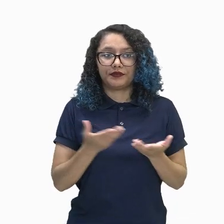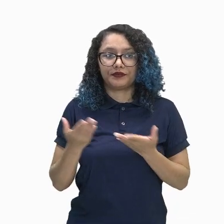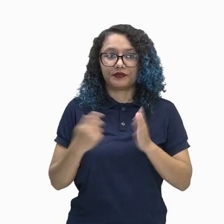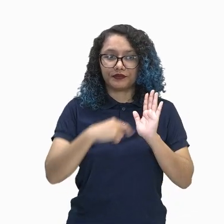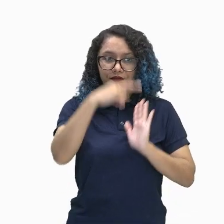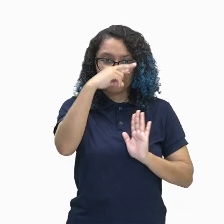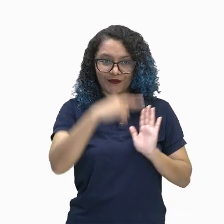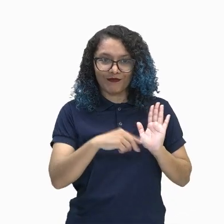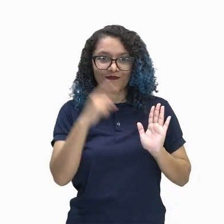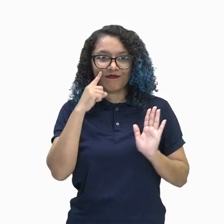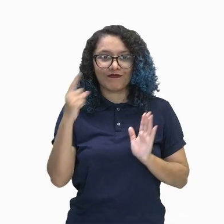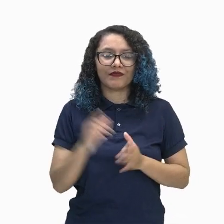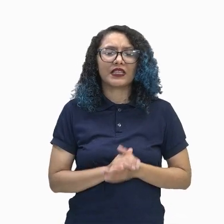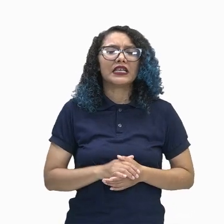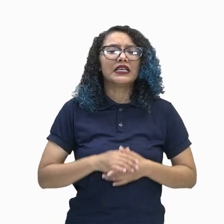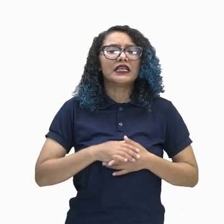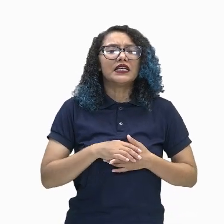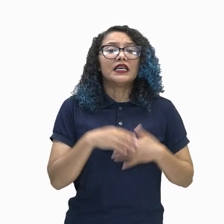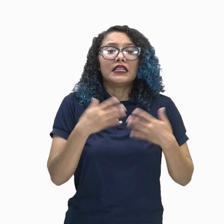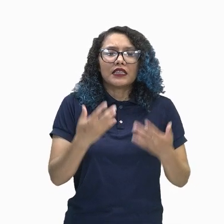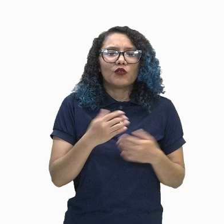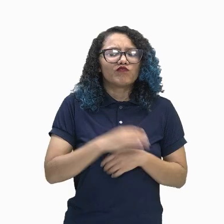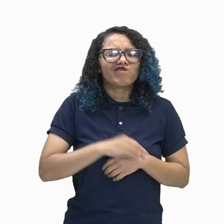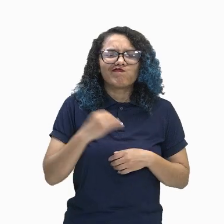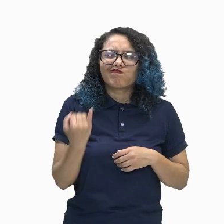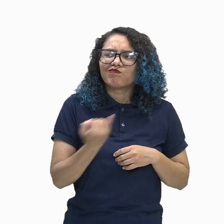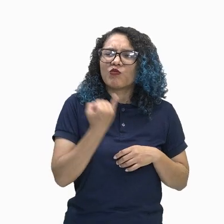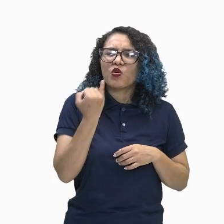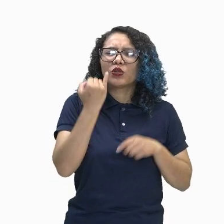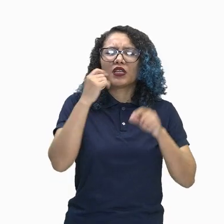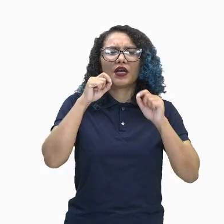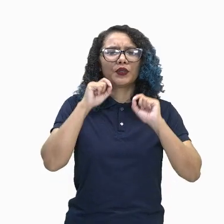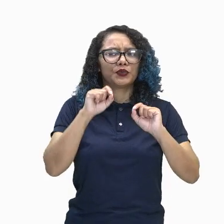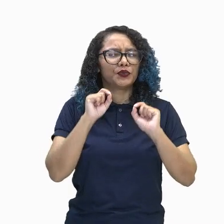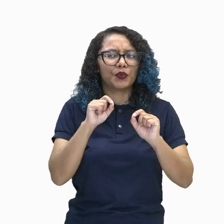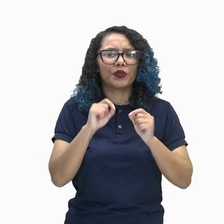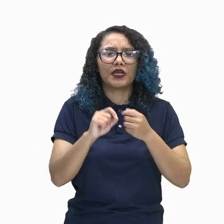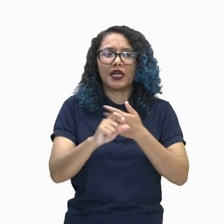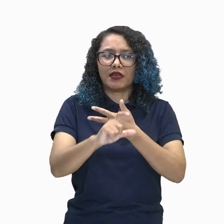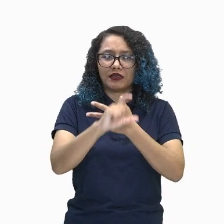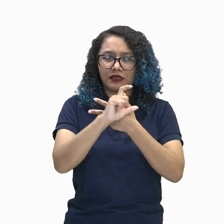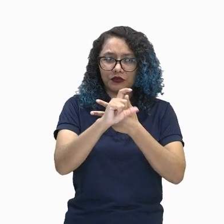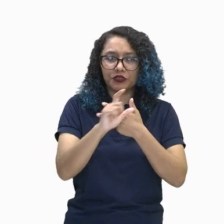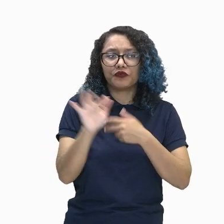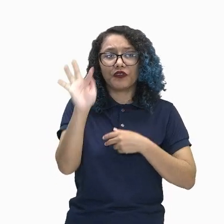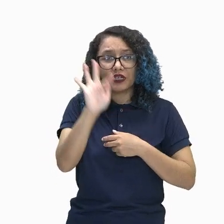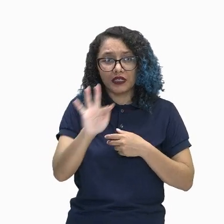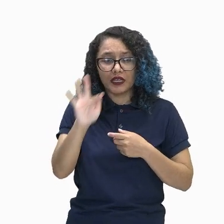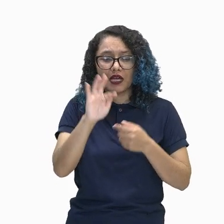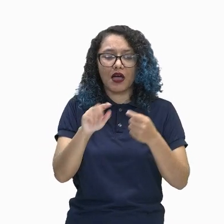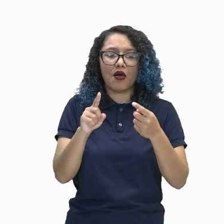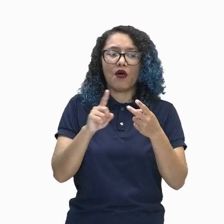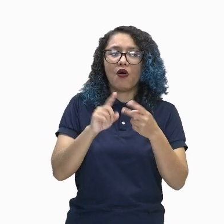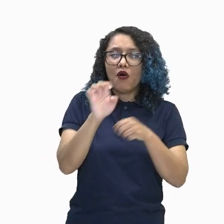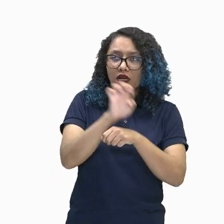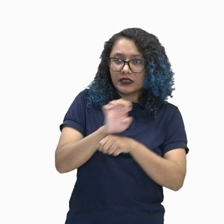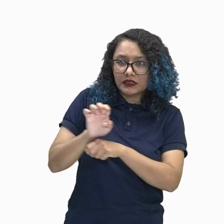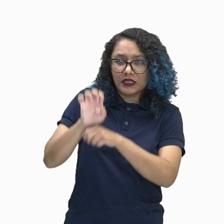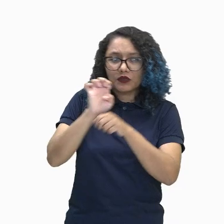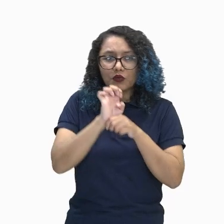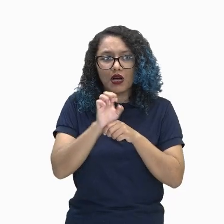leiam comigo. É necessário, portanto, a somatória de forças das esferas do poder executivo,